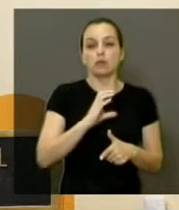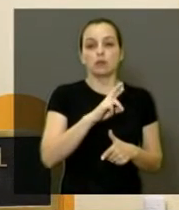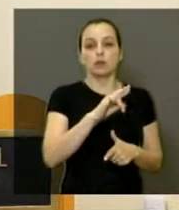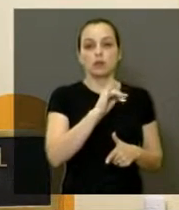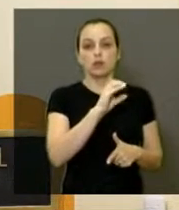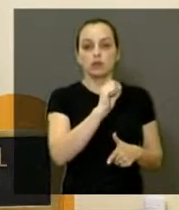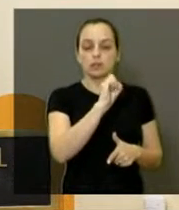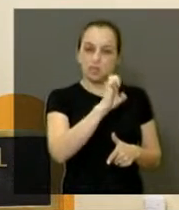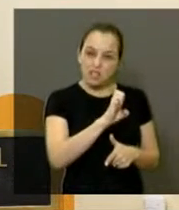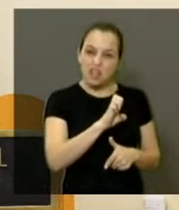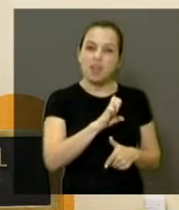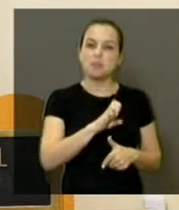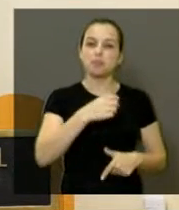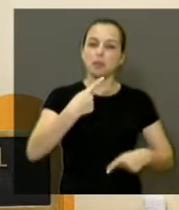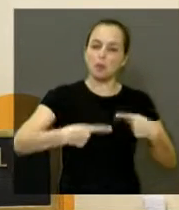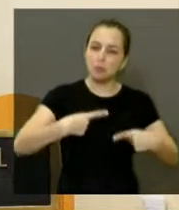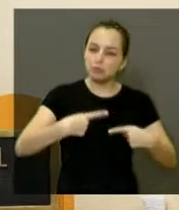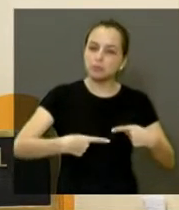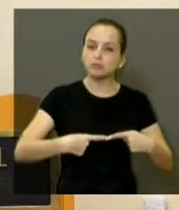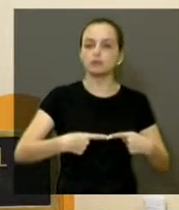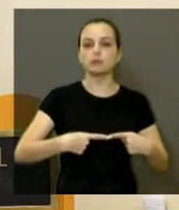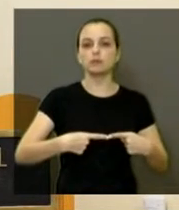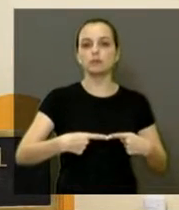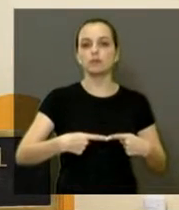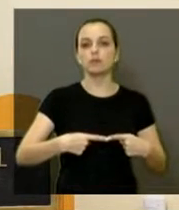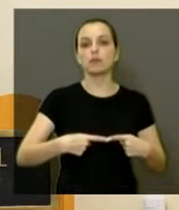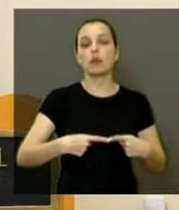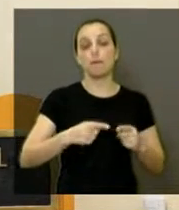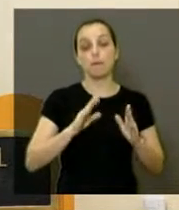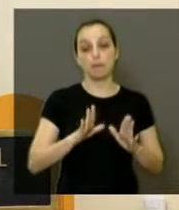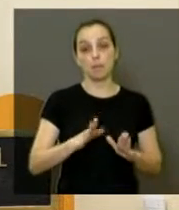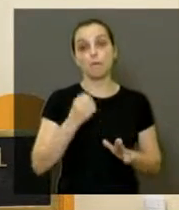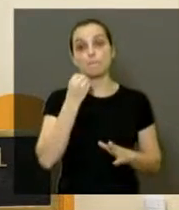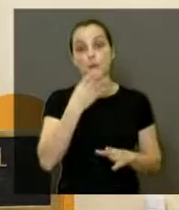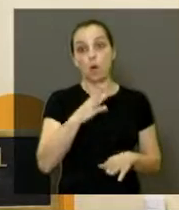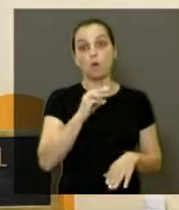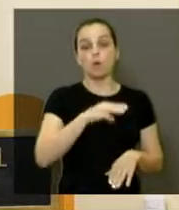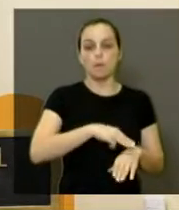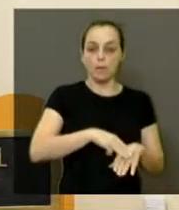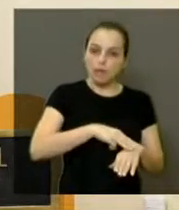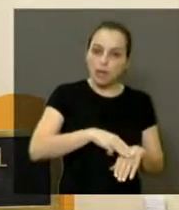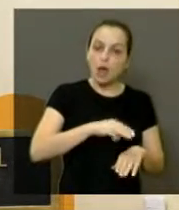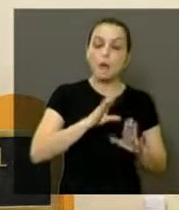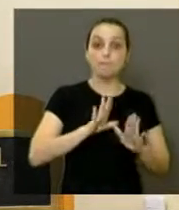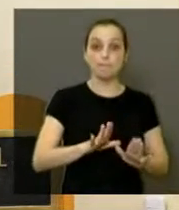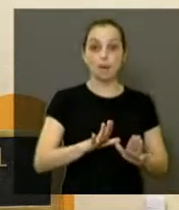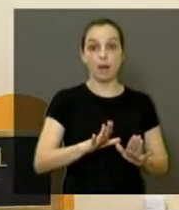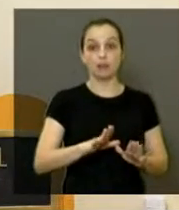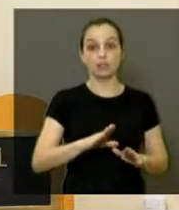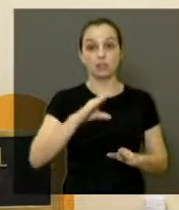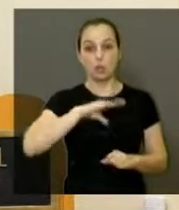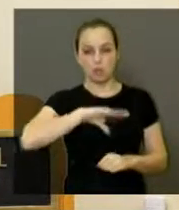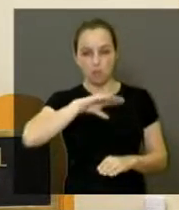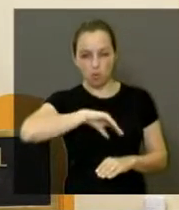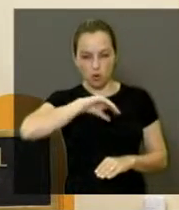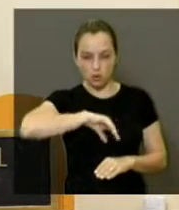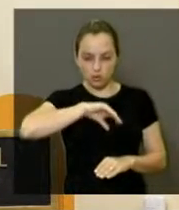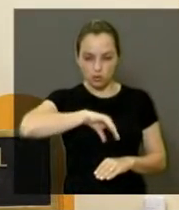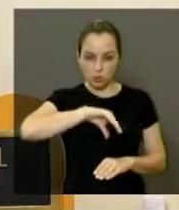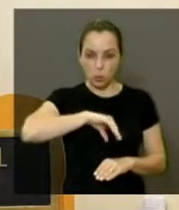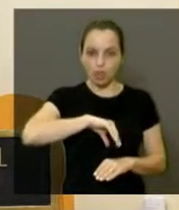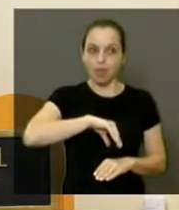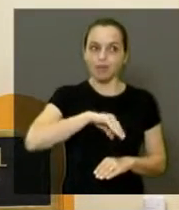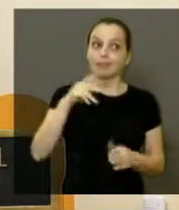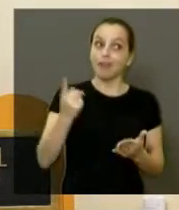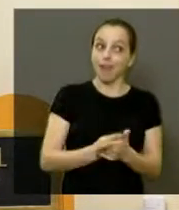repente, ele pode ser muito bom de matemática, mas no português eu acho que ele se enganou. Acho que ele estava